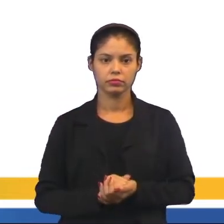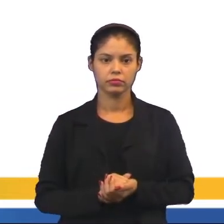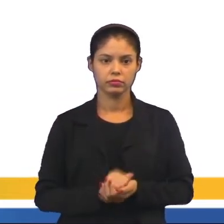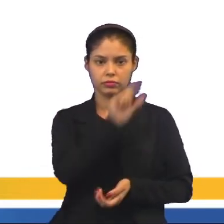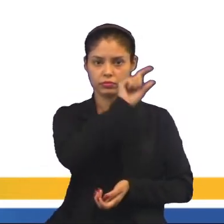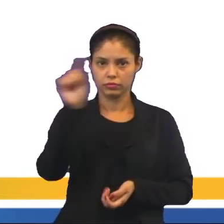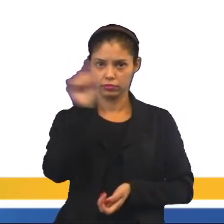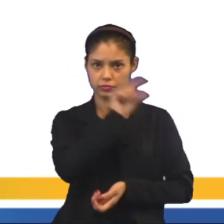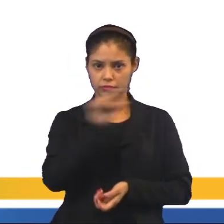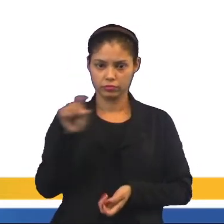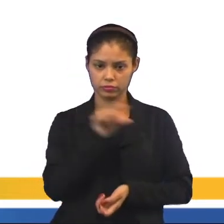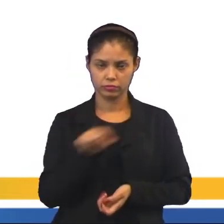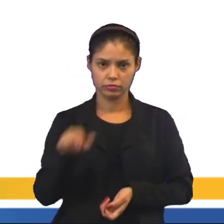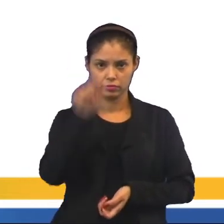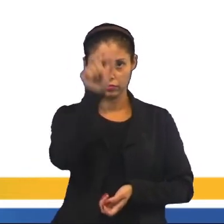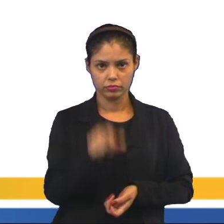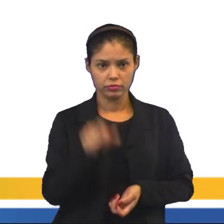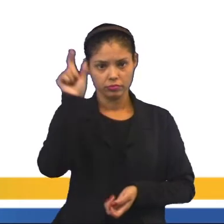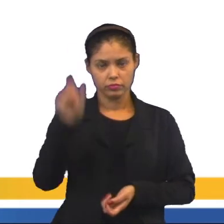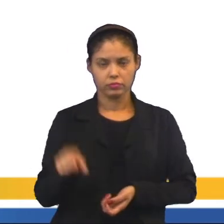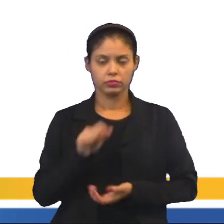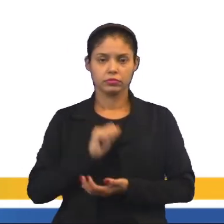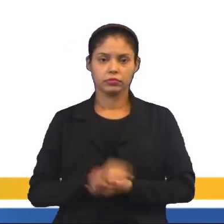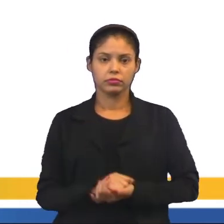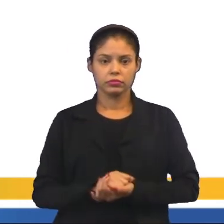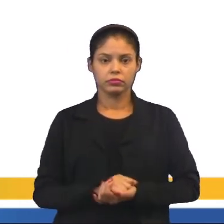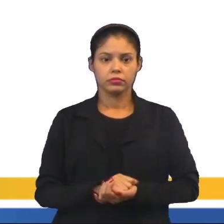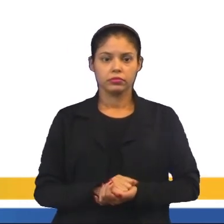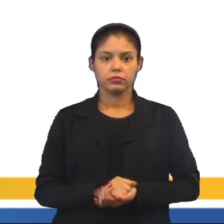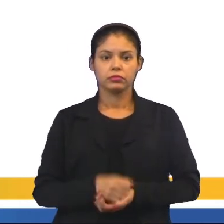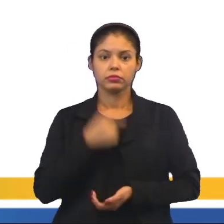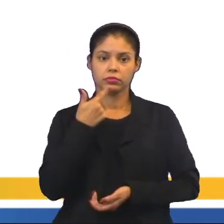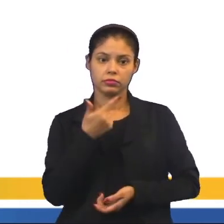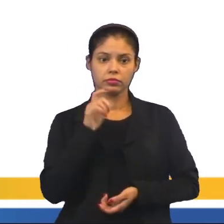como linha, tá? O